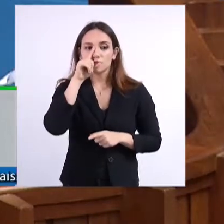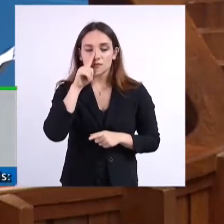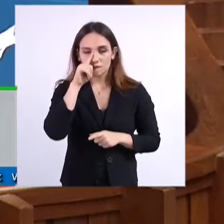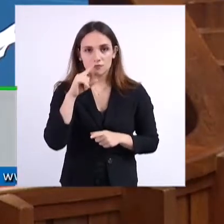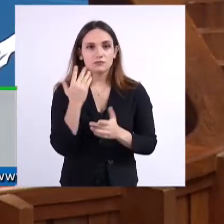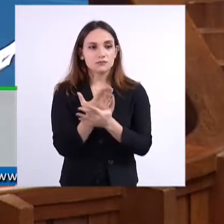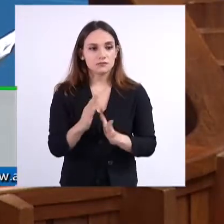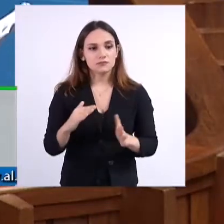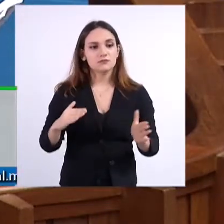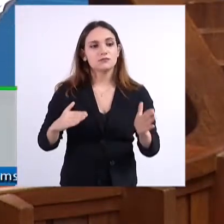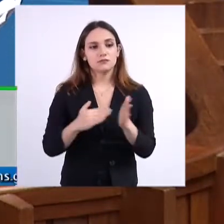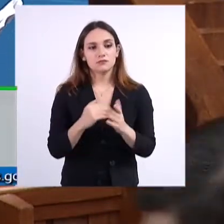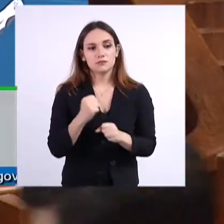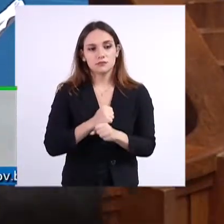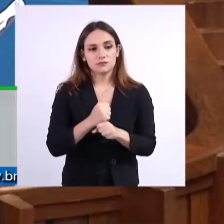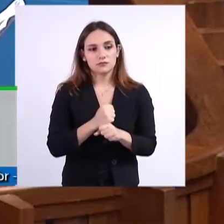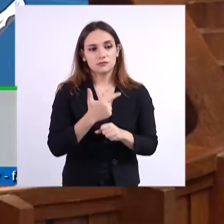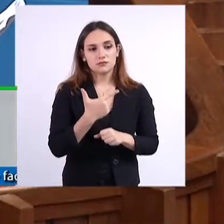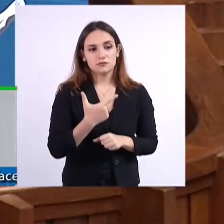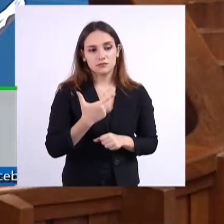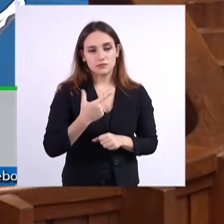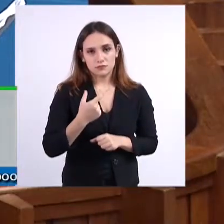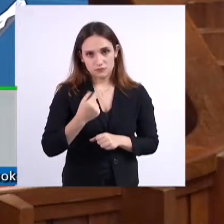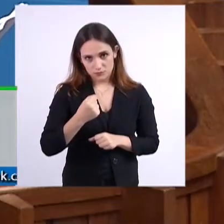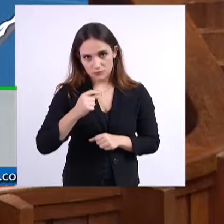até 2050.